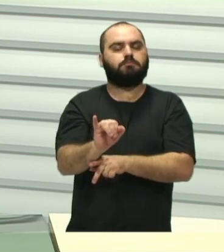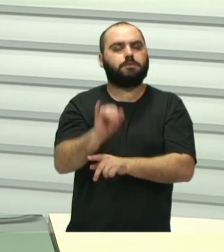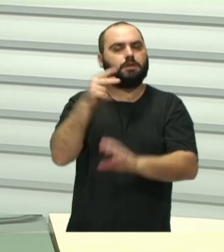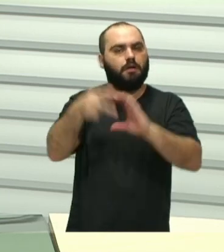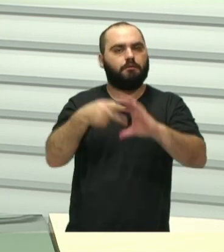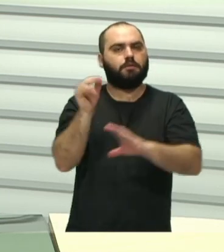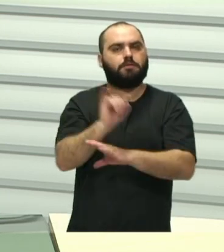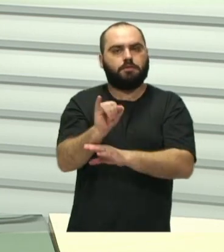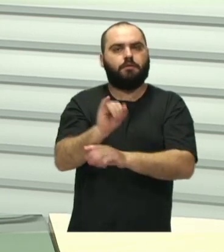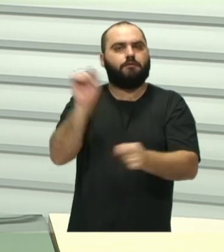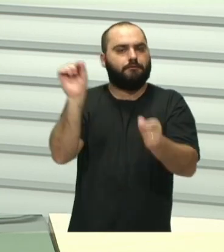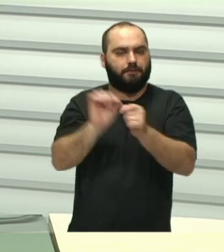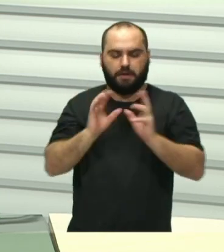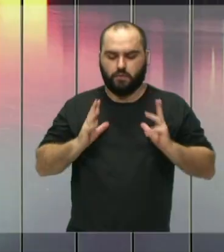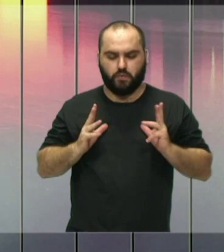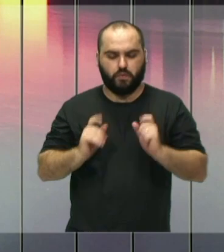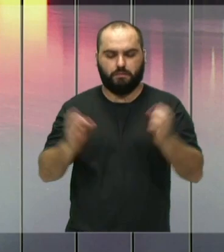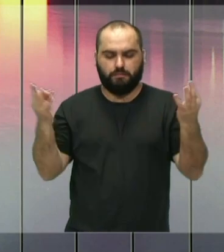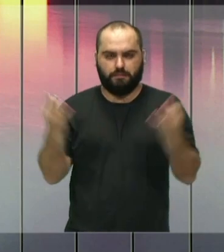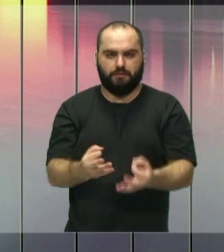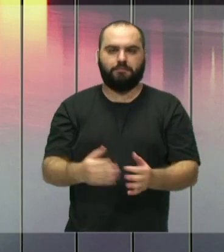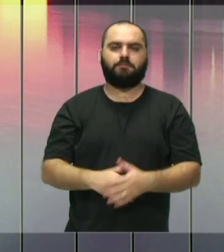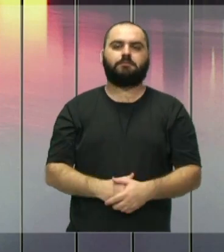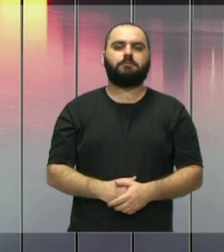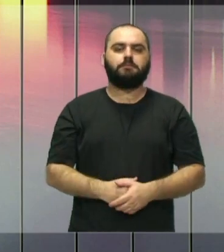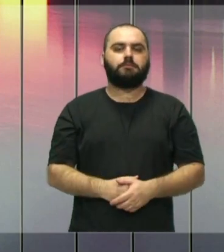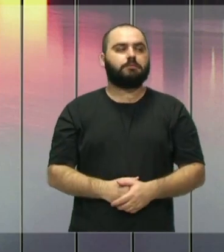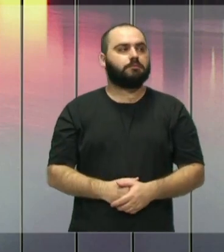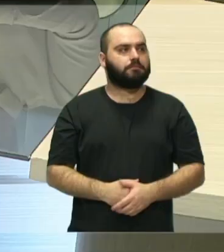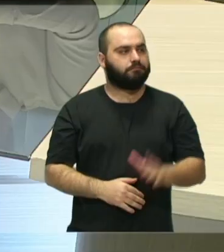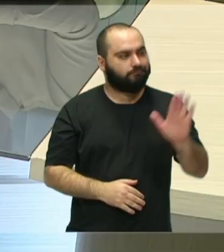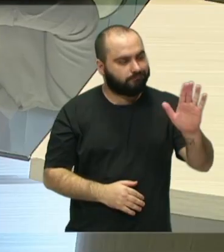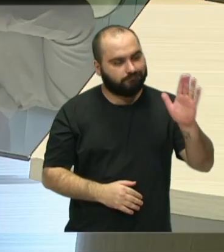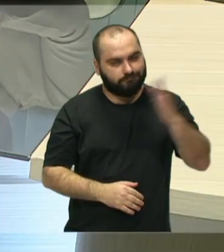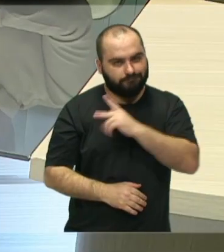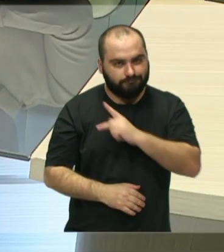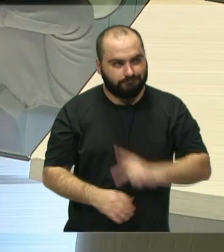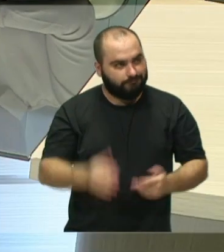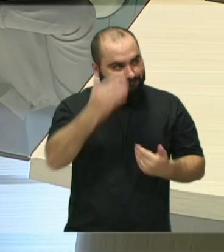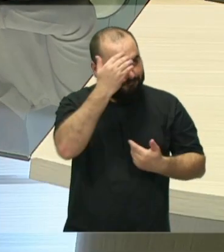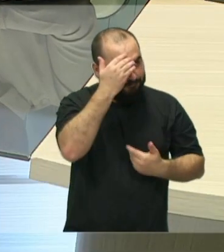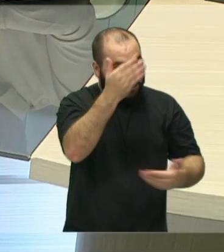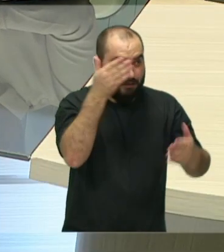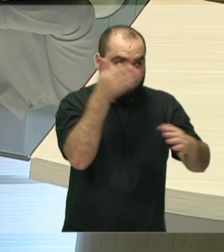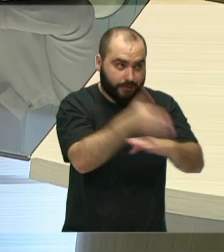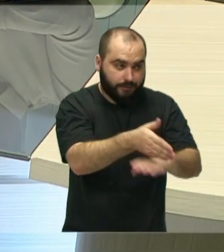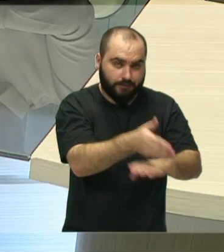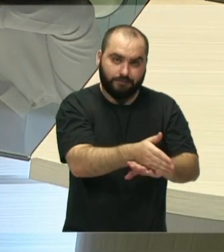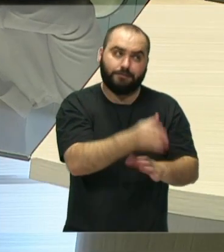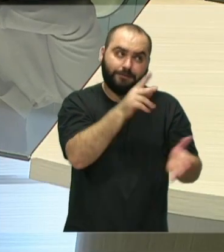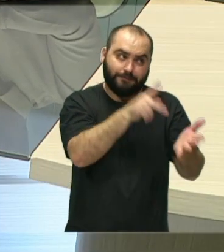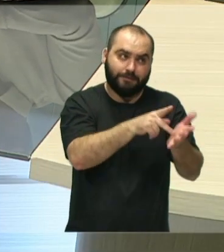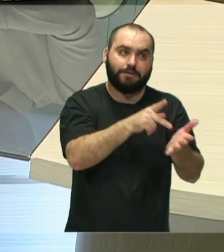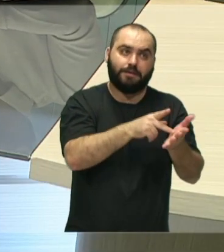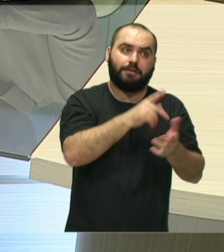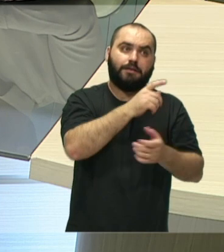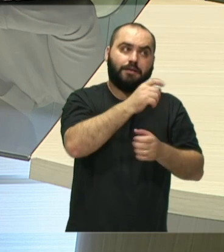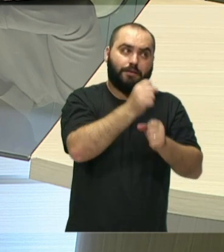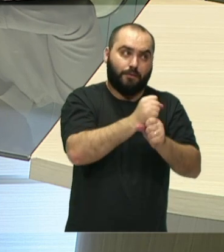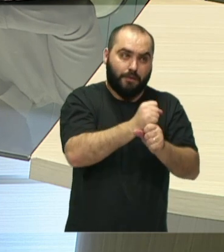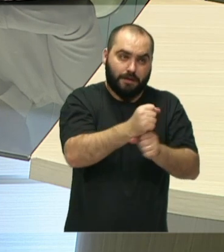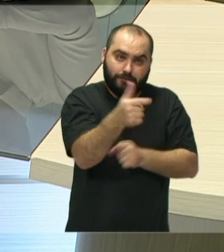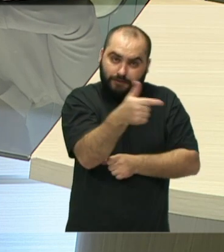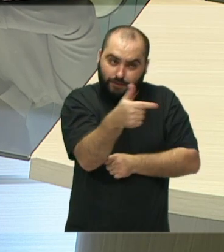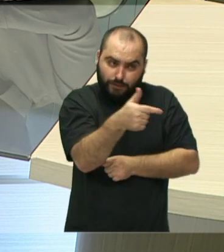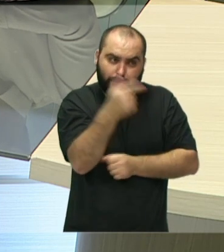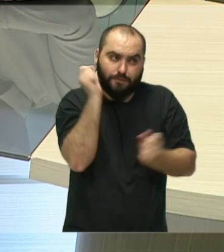fazendo com todo o seu corpo técnico e de vereadores Presidente obrigado pela participação É com certeza teremos muitos encontros ao longo de